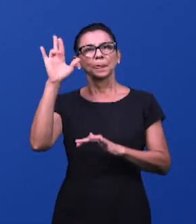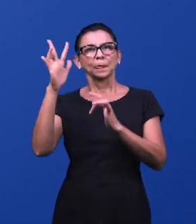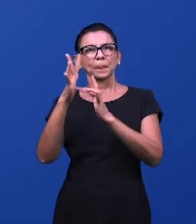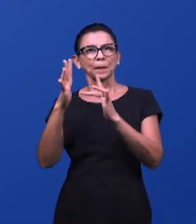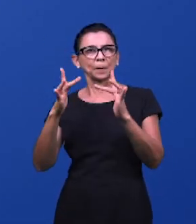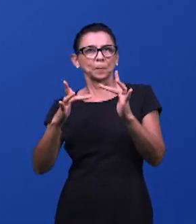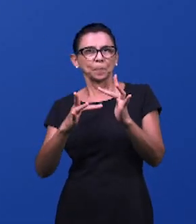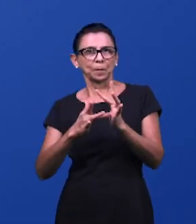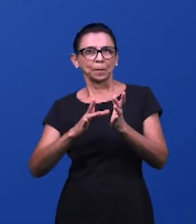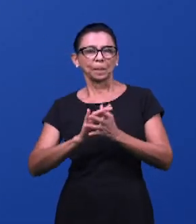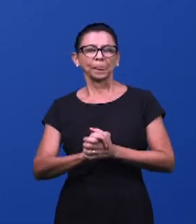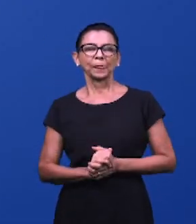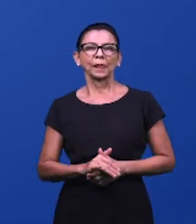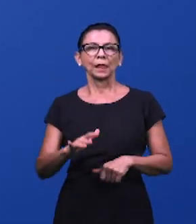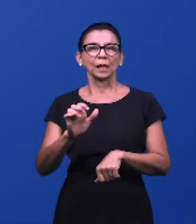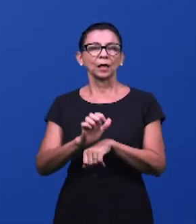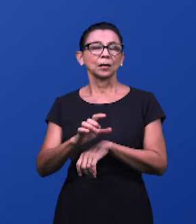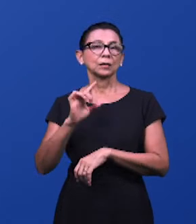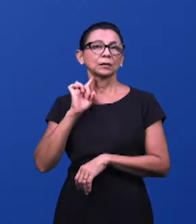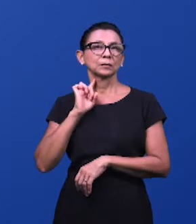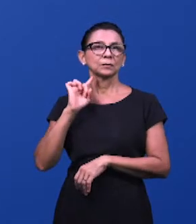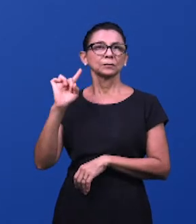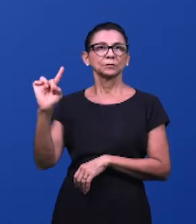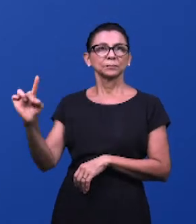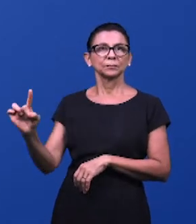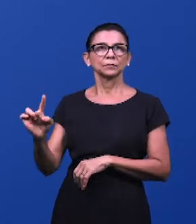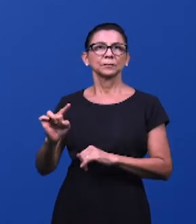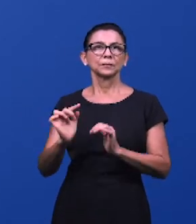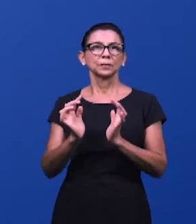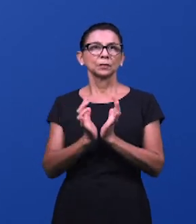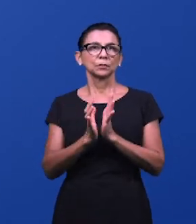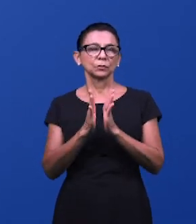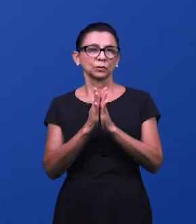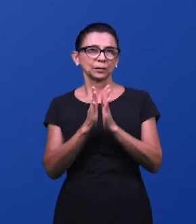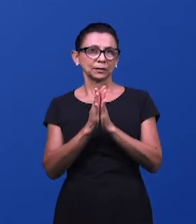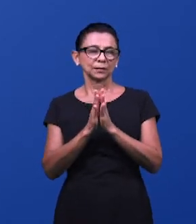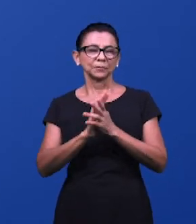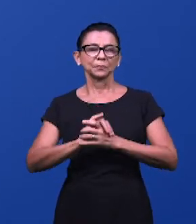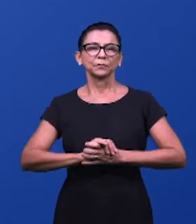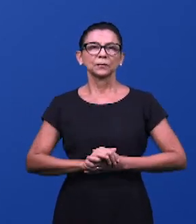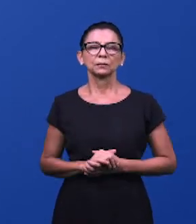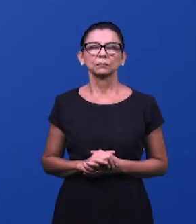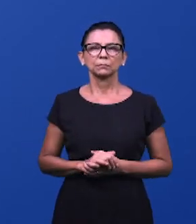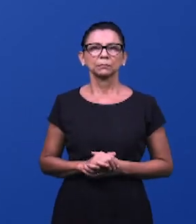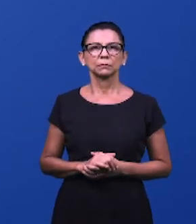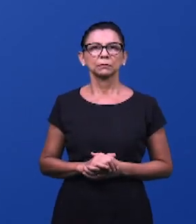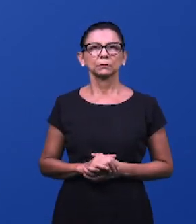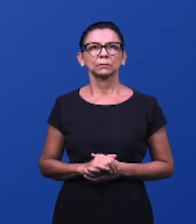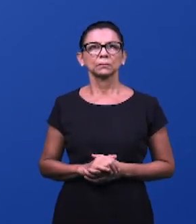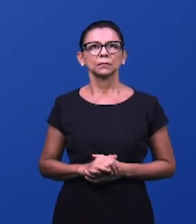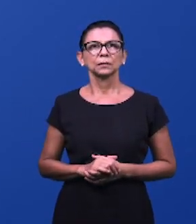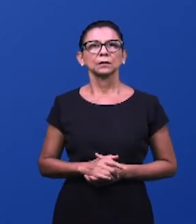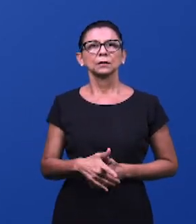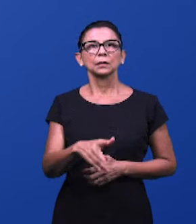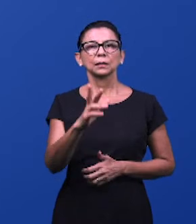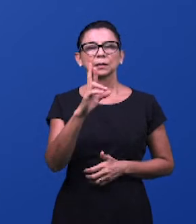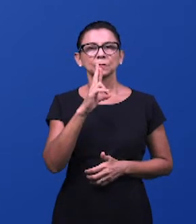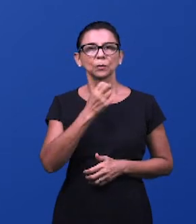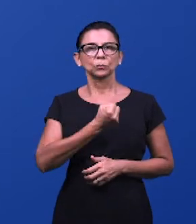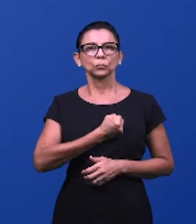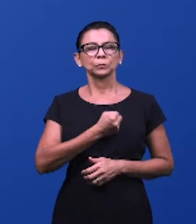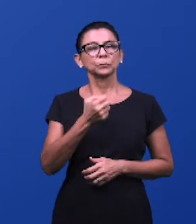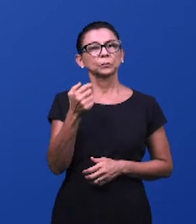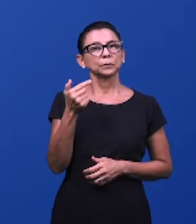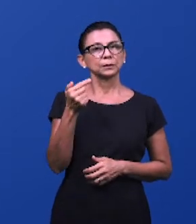Eu me chamo Dilson, sou de Manhuaçu e sou participante do grupo de oração Semente Preciosa. Vamos à resposta à